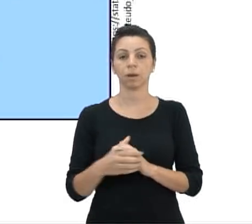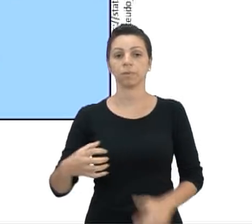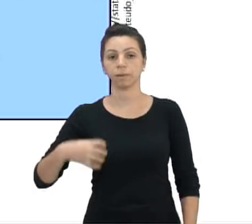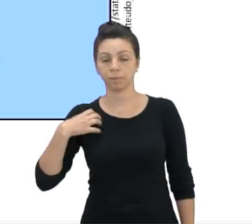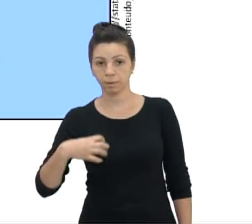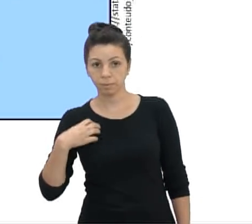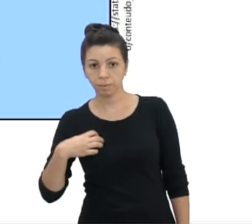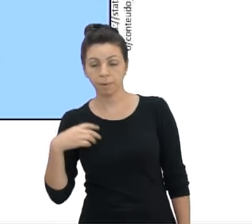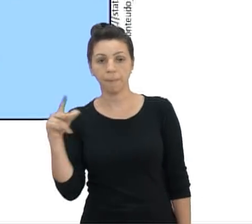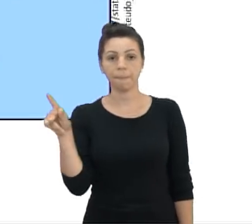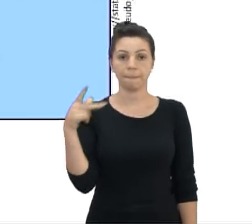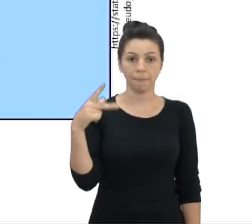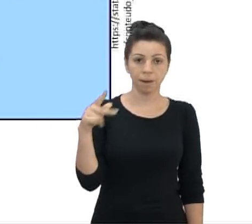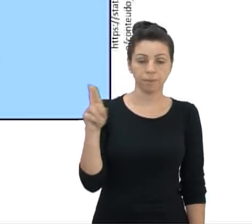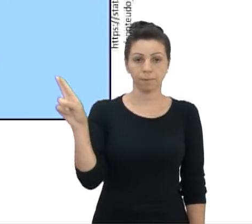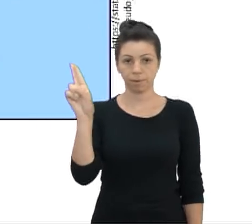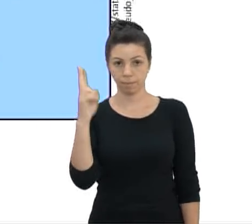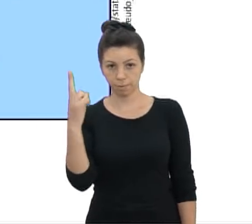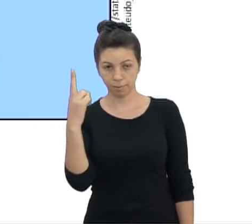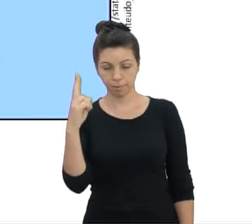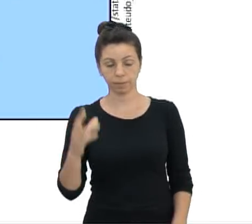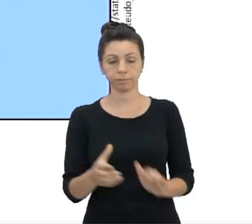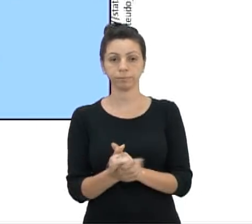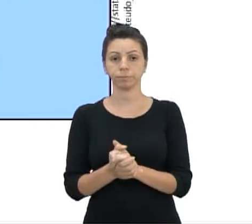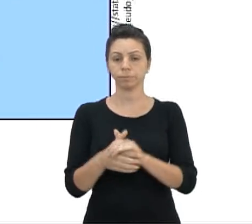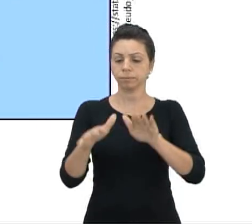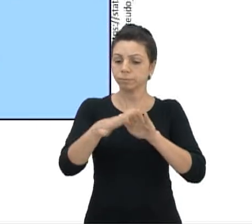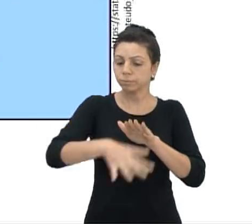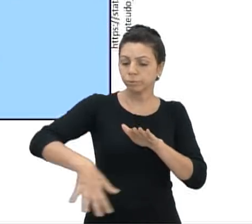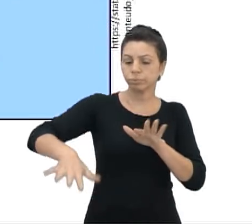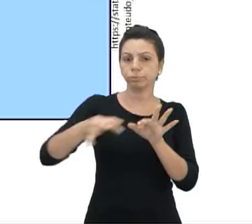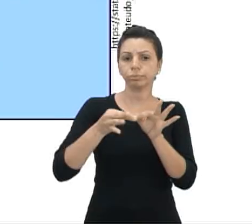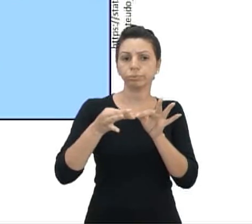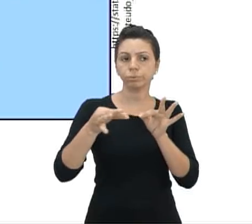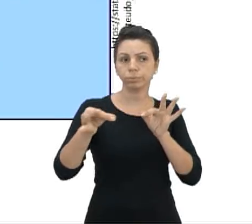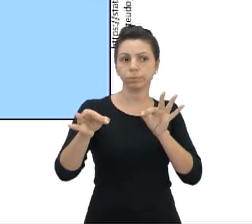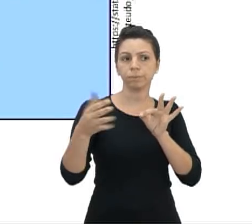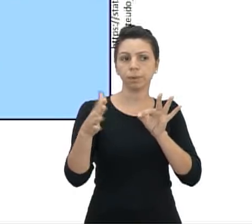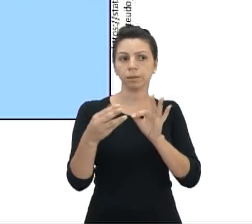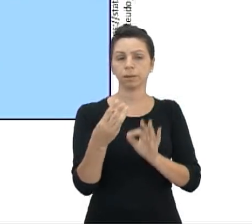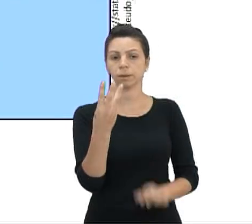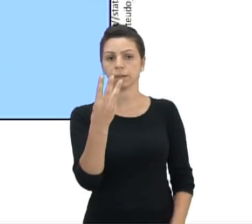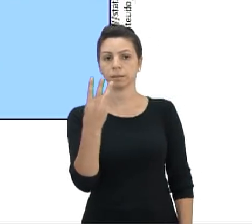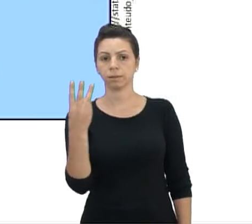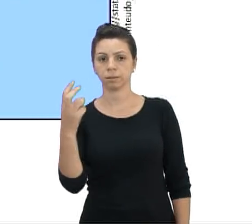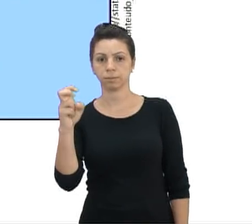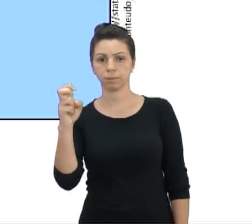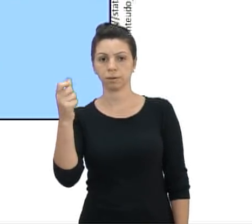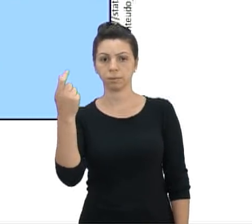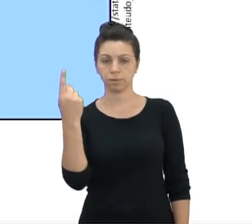Uruguai. Temos também uma extensão territorial de aproximadamente